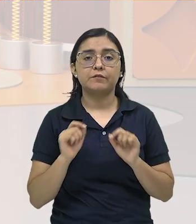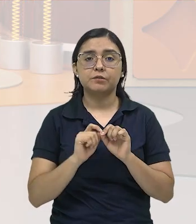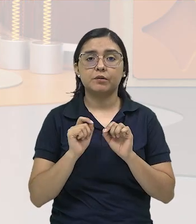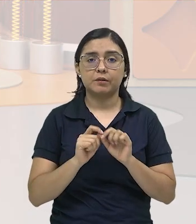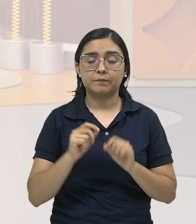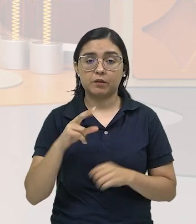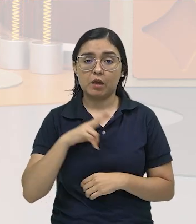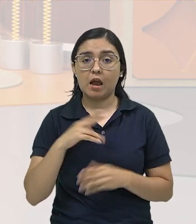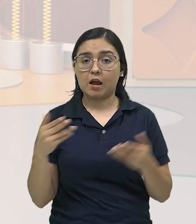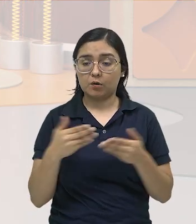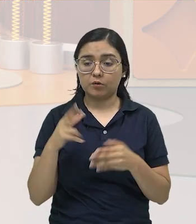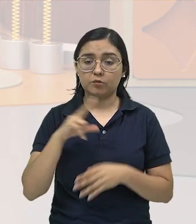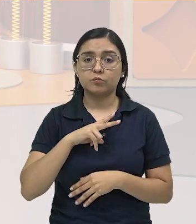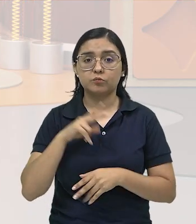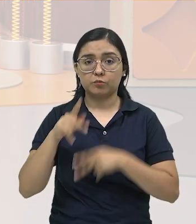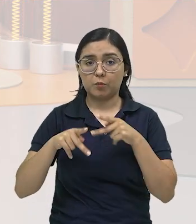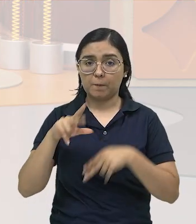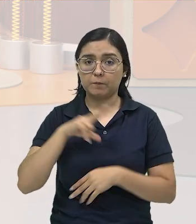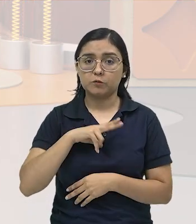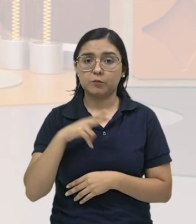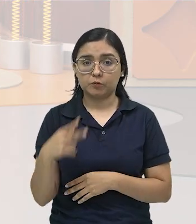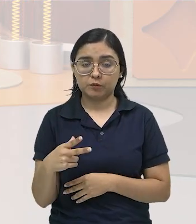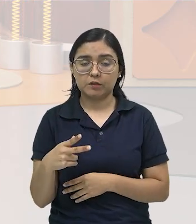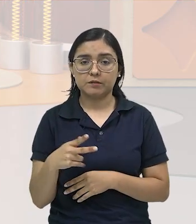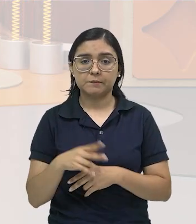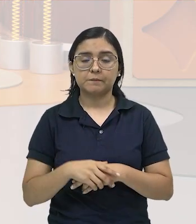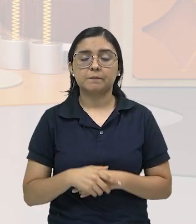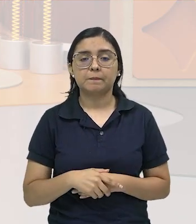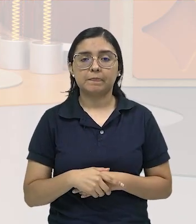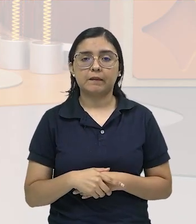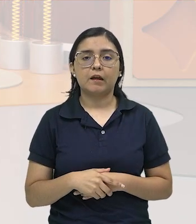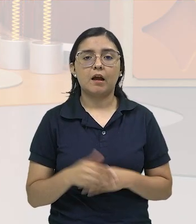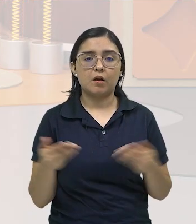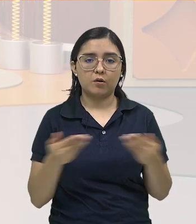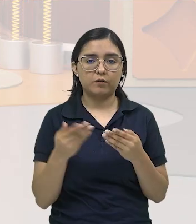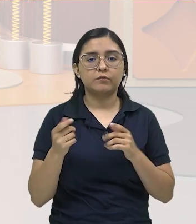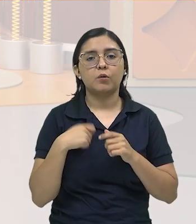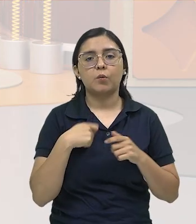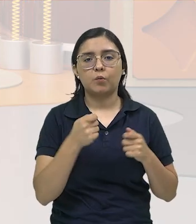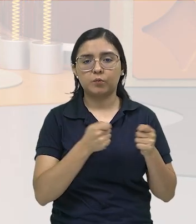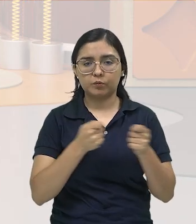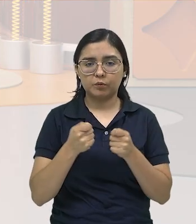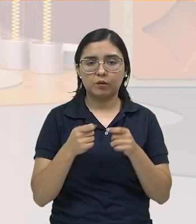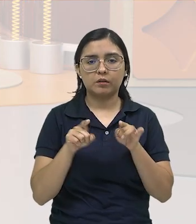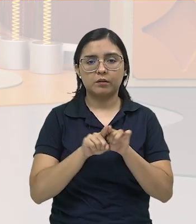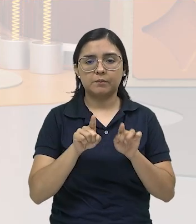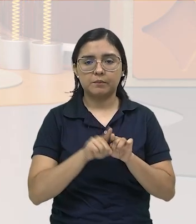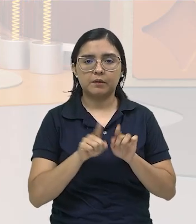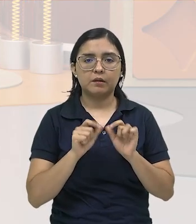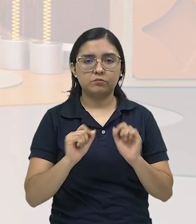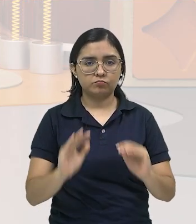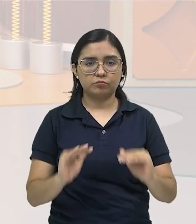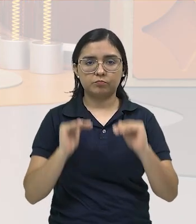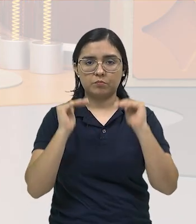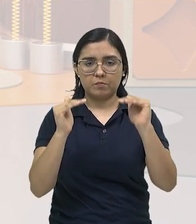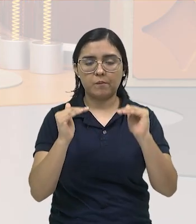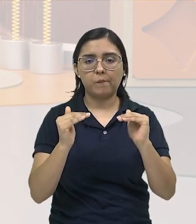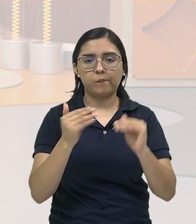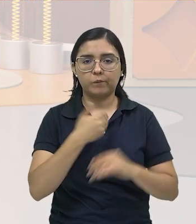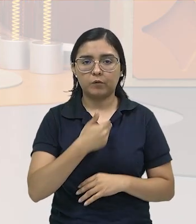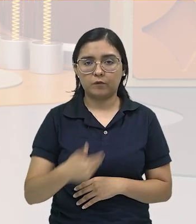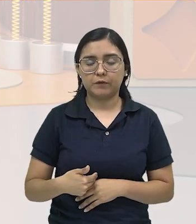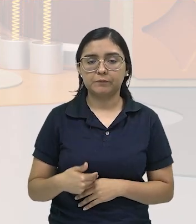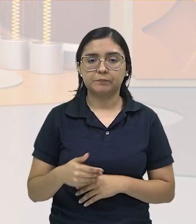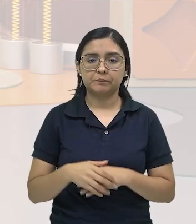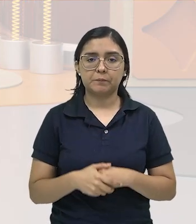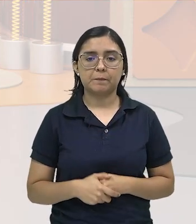e não mais os brasileiros, passem a ocupar a maior parte dos cargos governamentais,